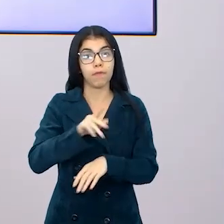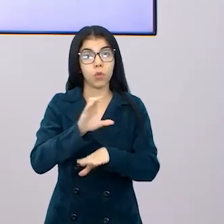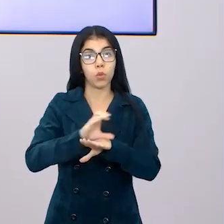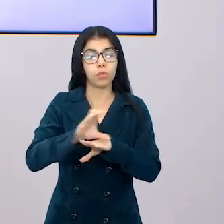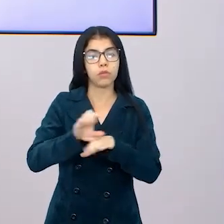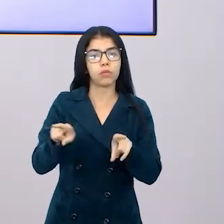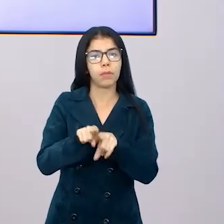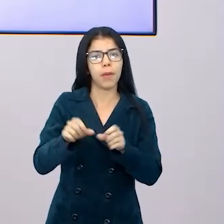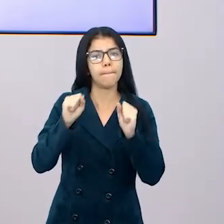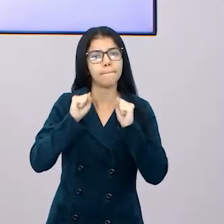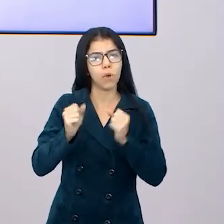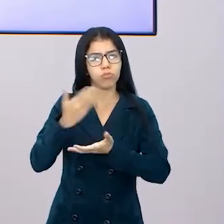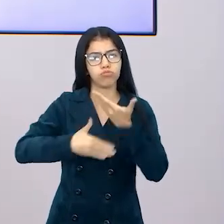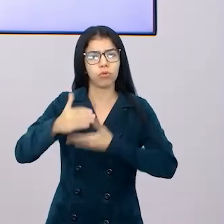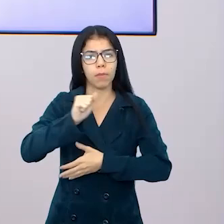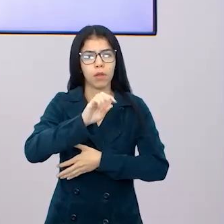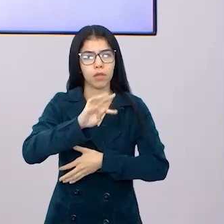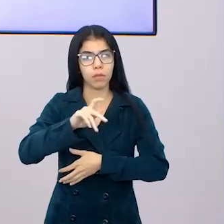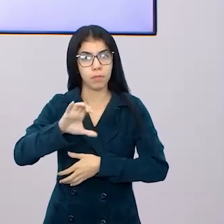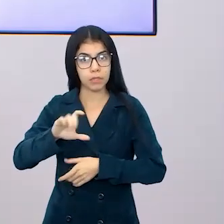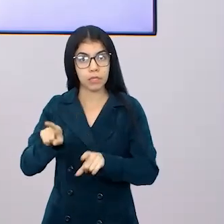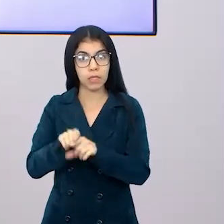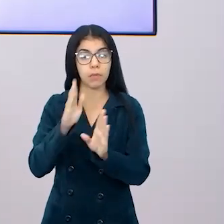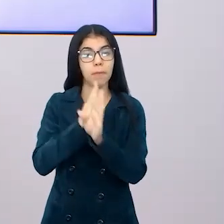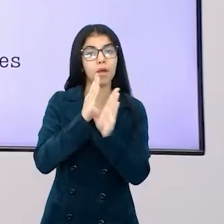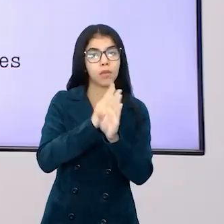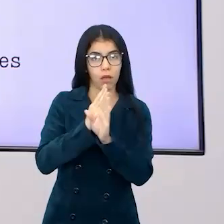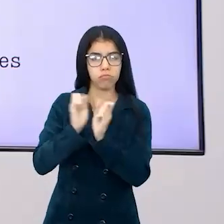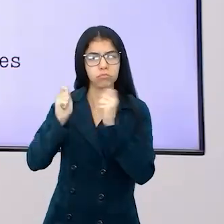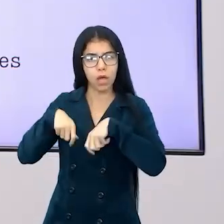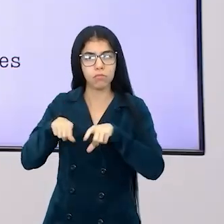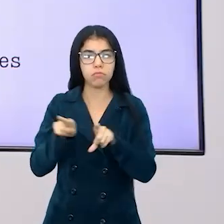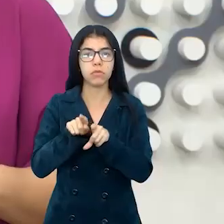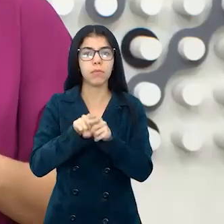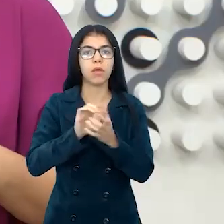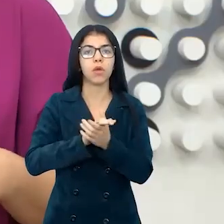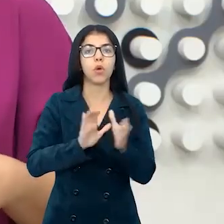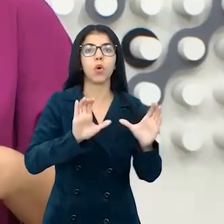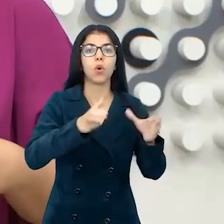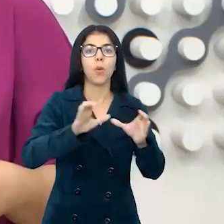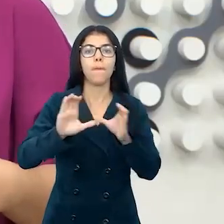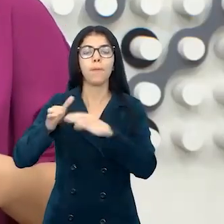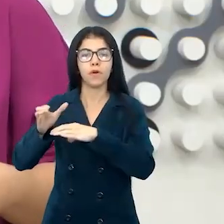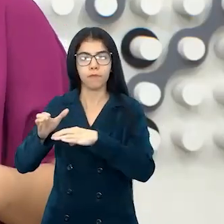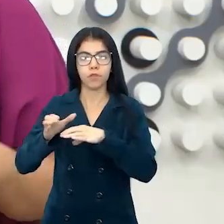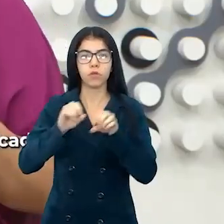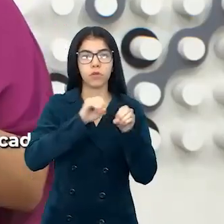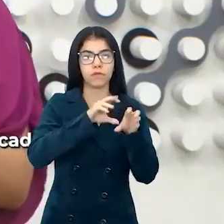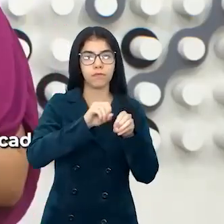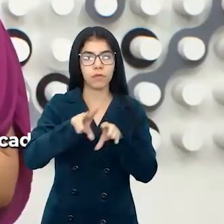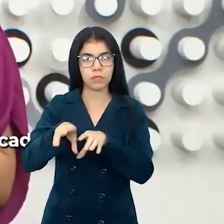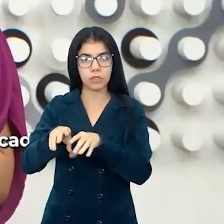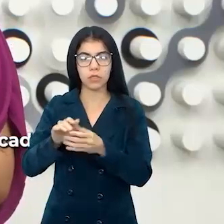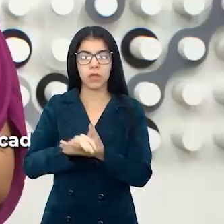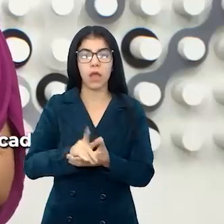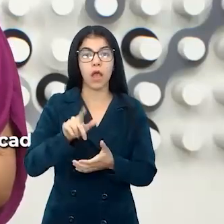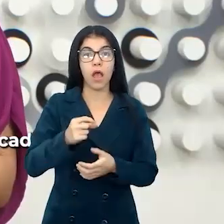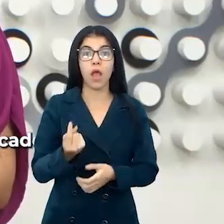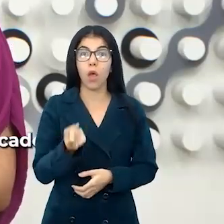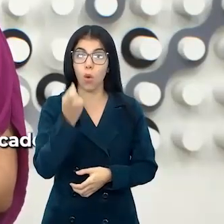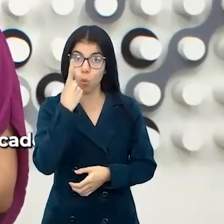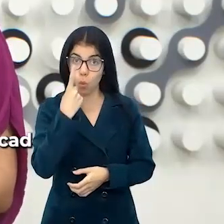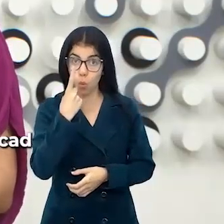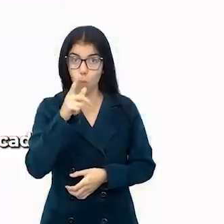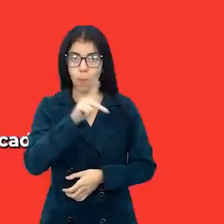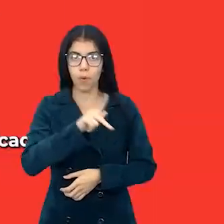podem trocar a sua ATPC para estar nos encontros com os multiplicadores. Então, como que funciona? É um professor que vai ser